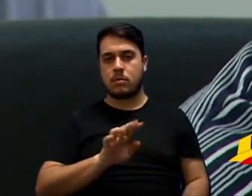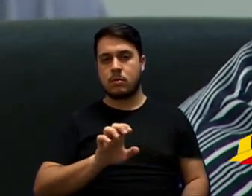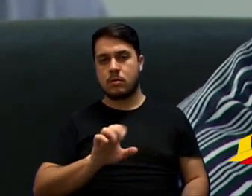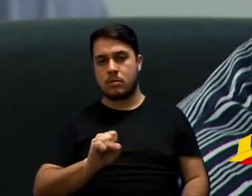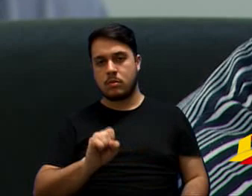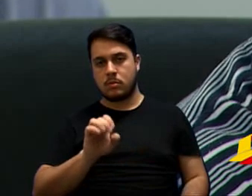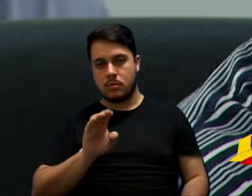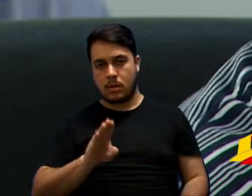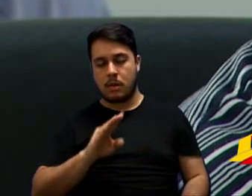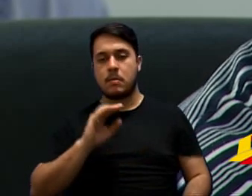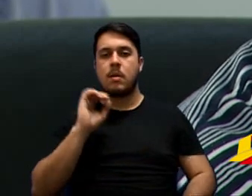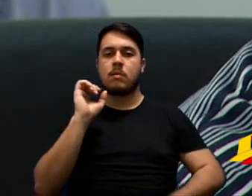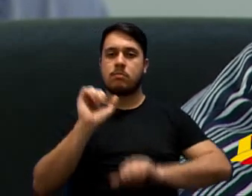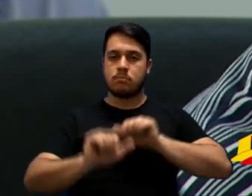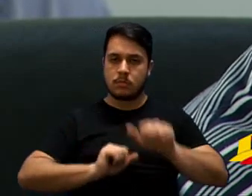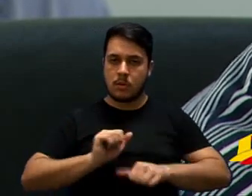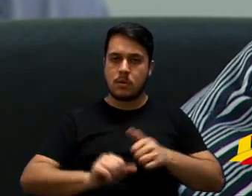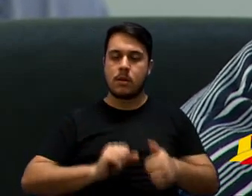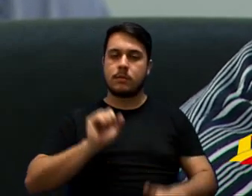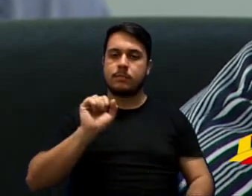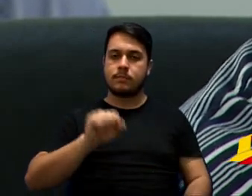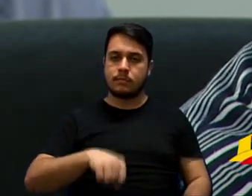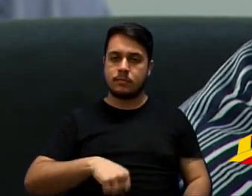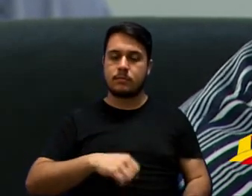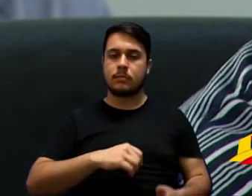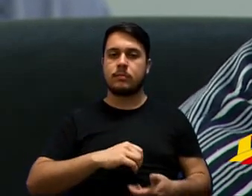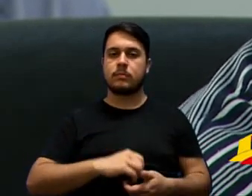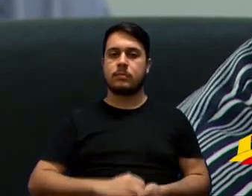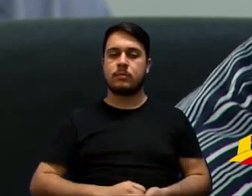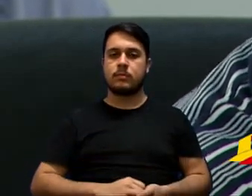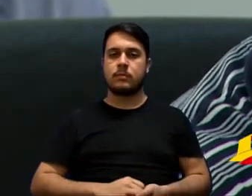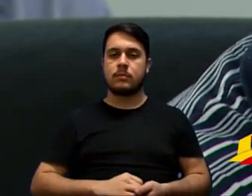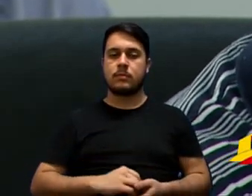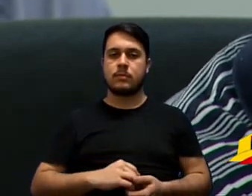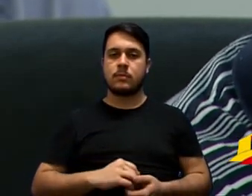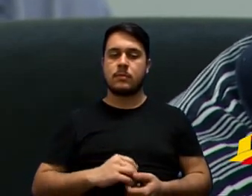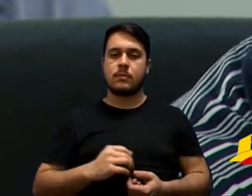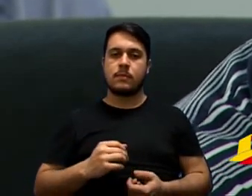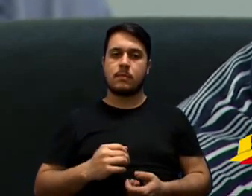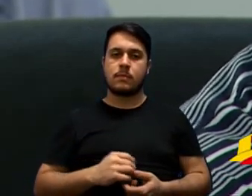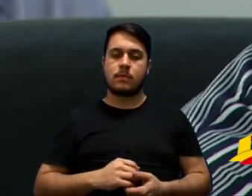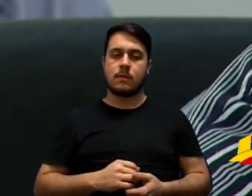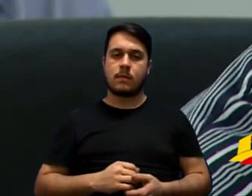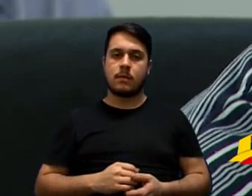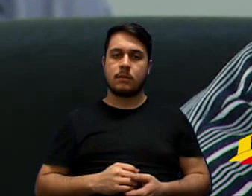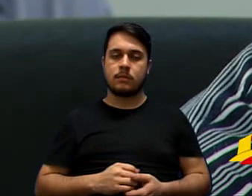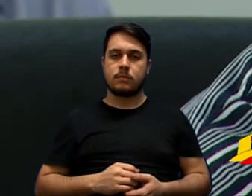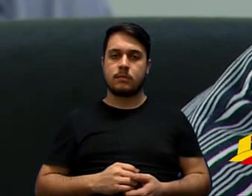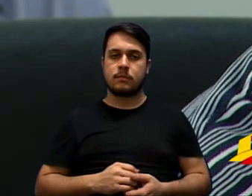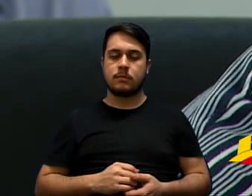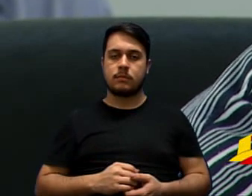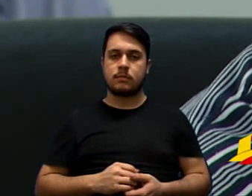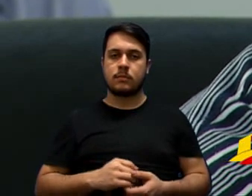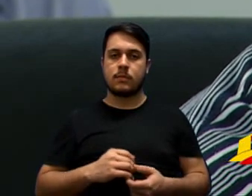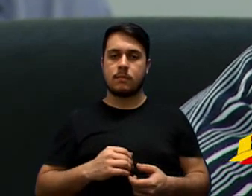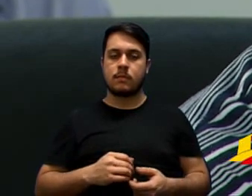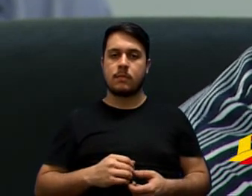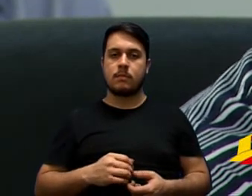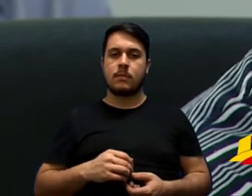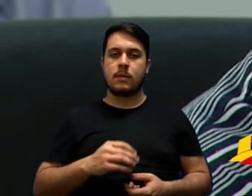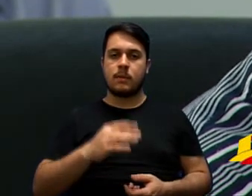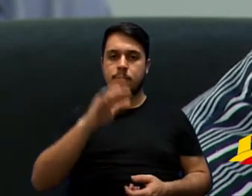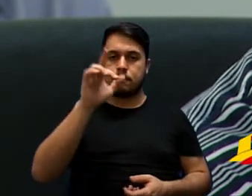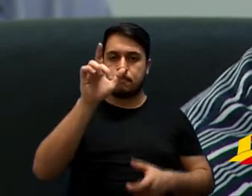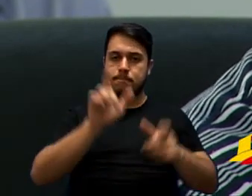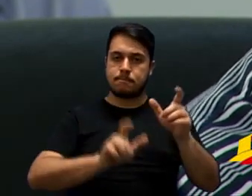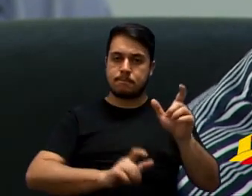como no caso de cidades como campinas que eles trabalham com alto impacto por conta da quantidade de técnicos e